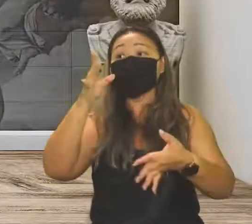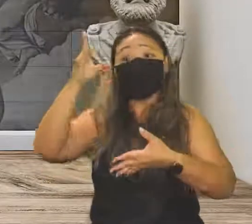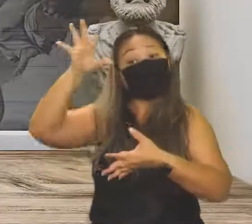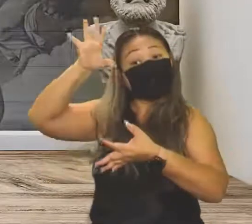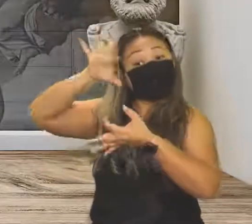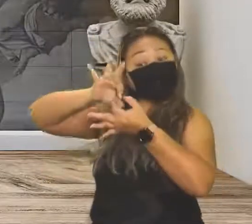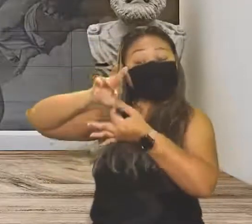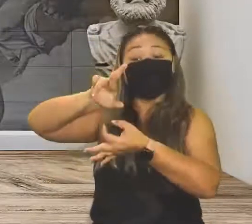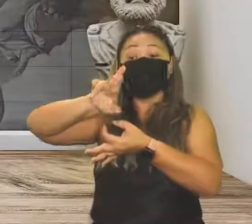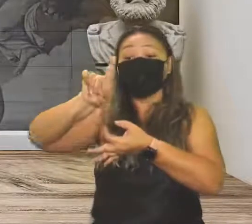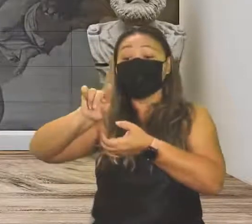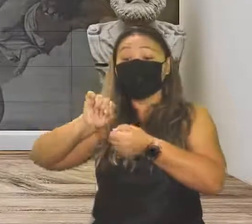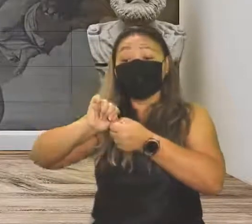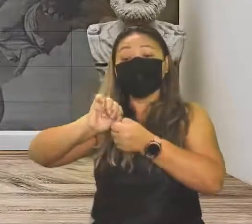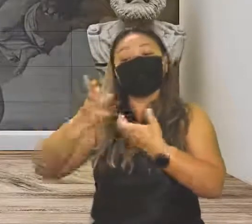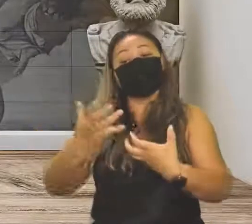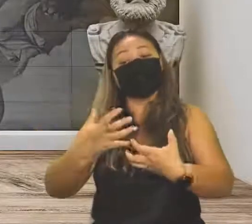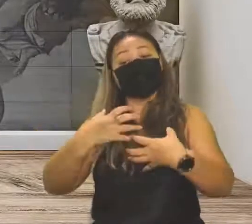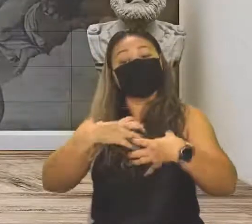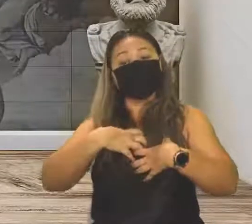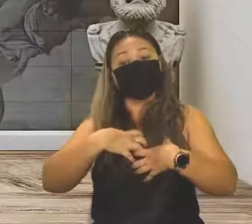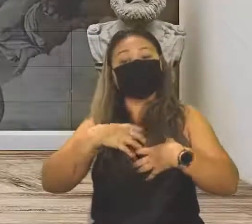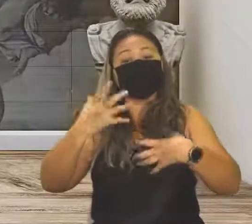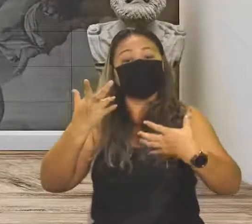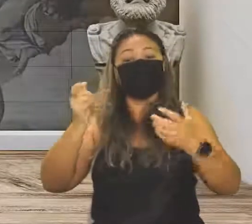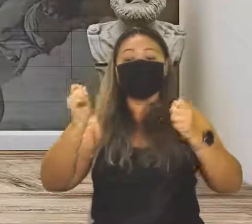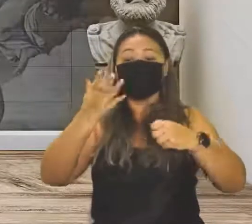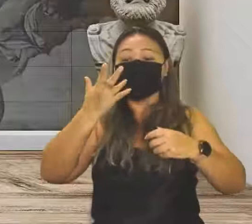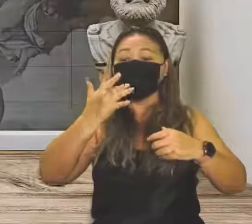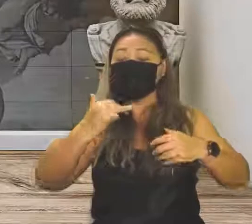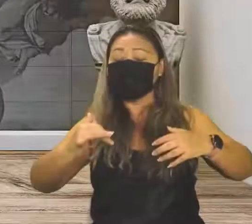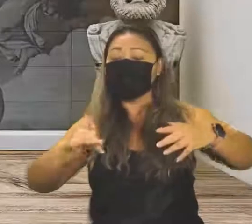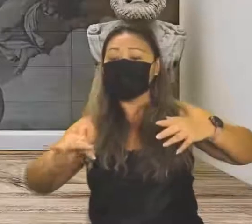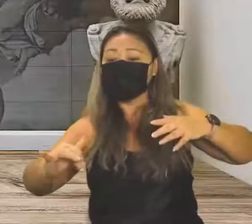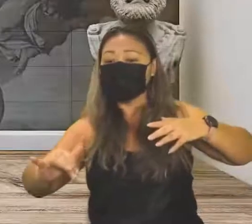segundo ele. Os sentidos é capaz, as crianças